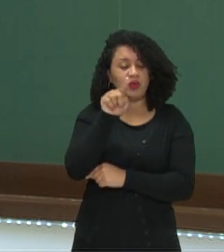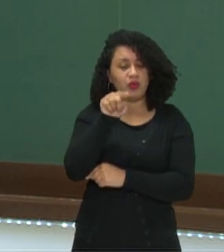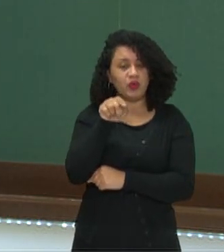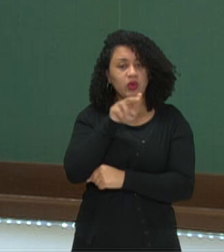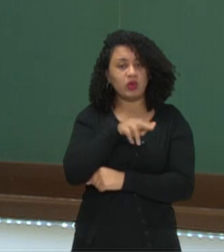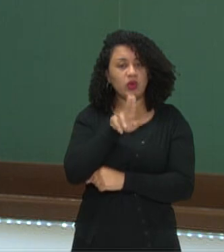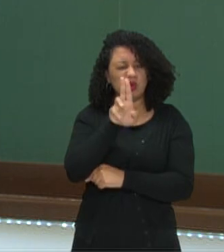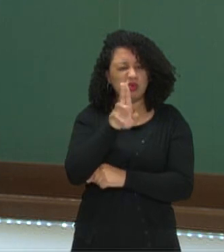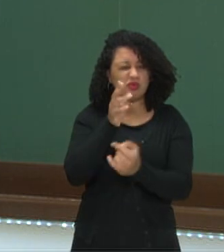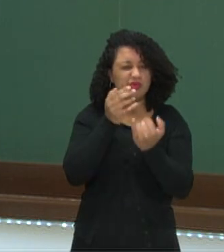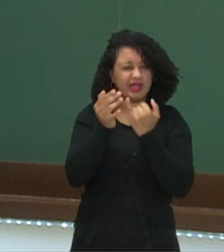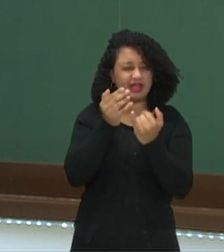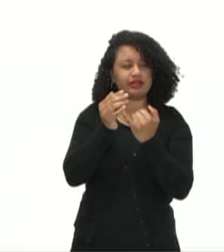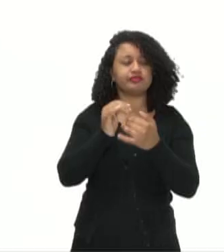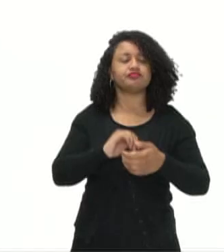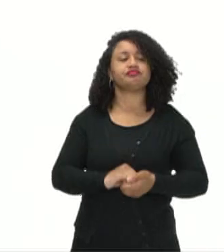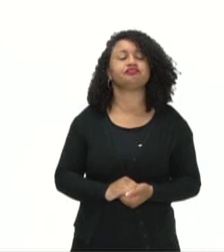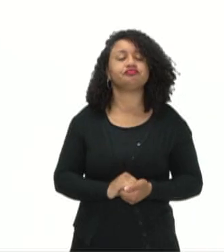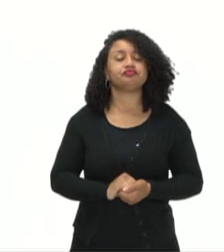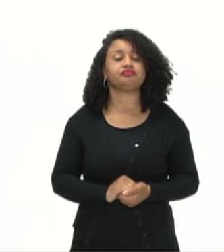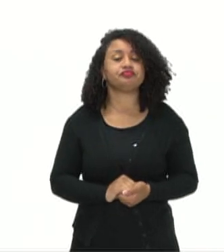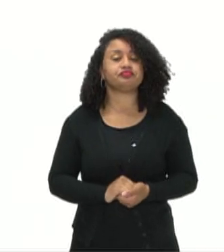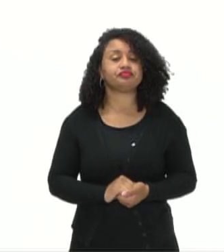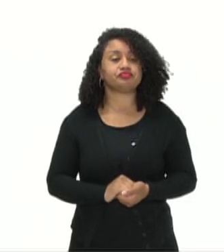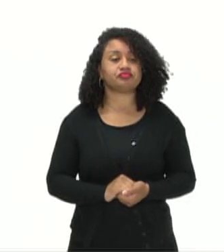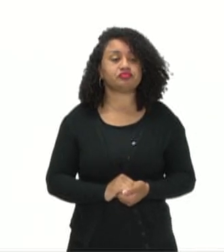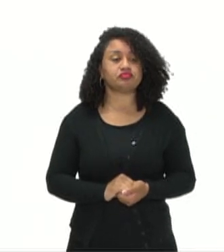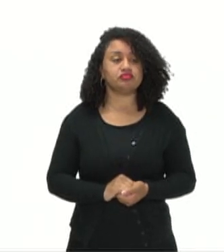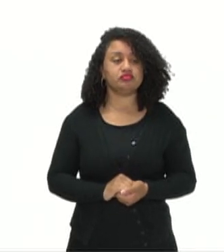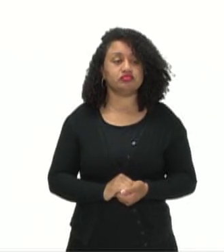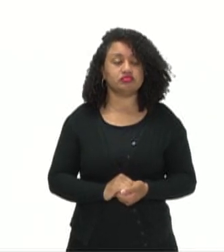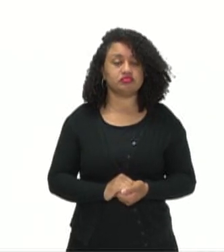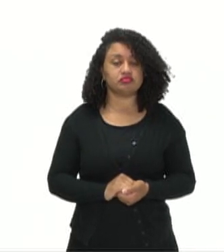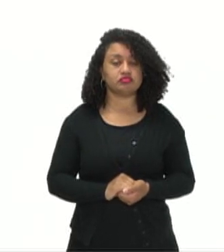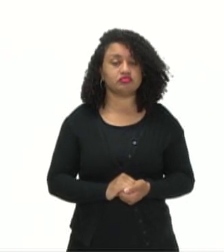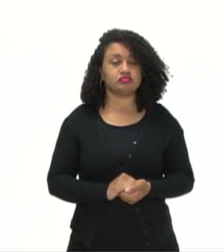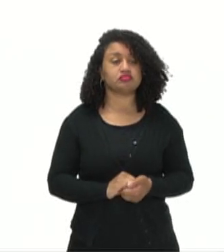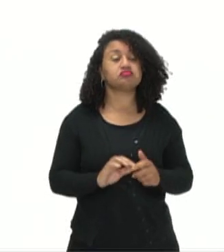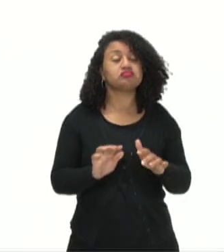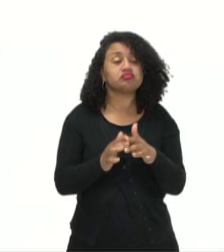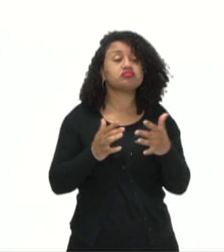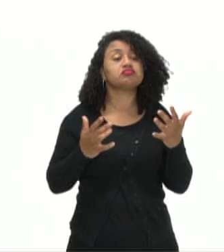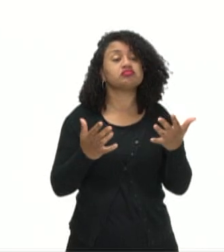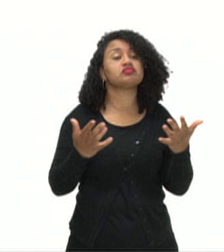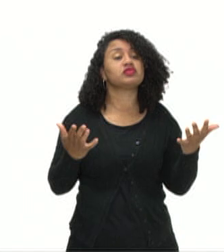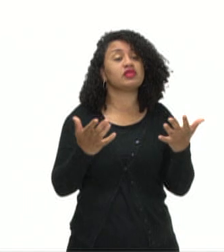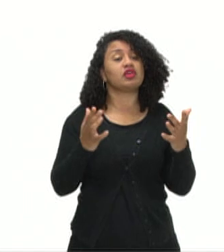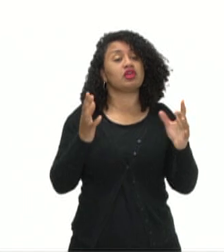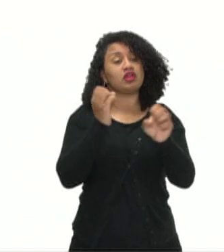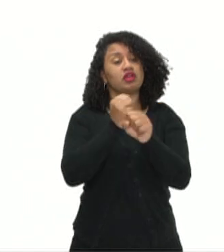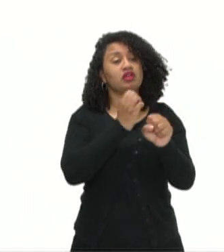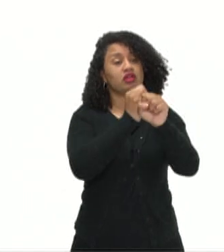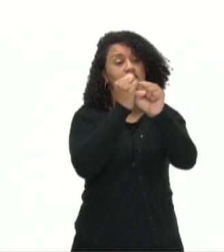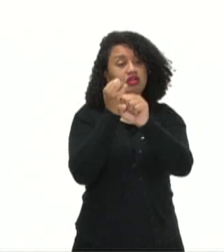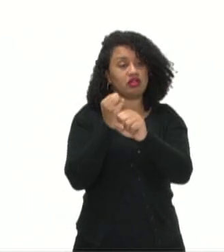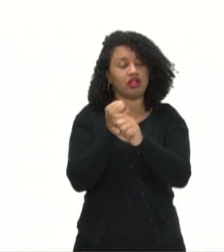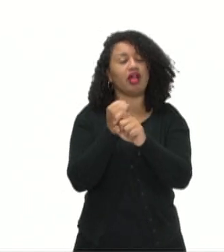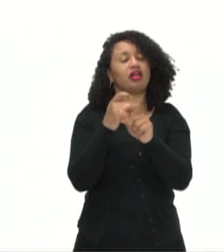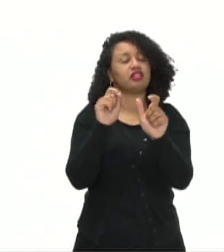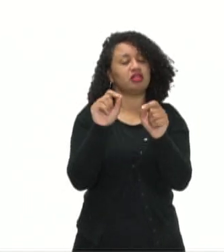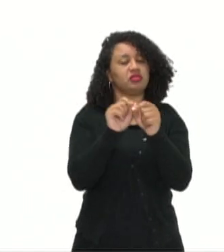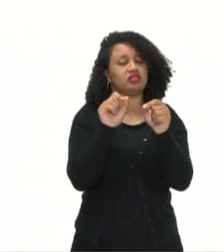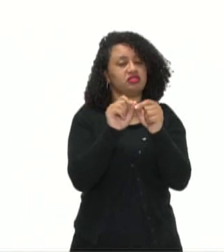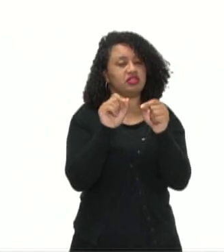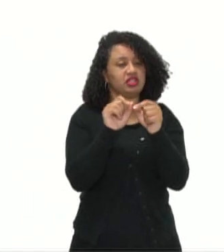perninha mais puxada, vezes a normal, a nossa letrinha grega ali, como eu disse. Pois bem, eu posso calcular o atrito estático